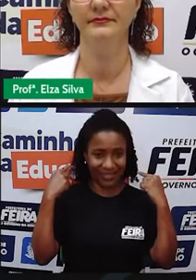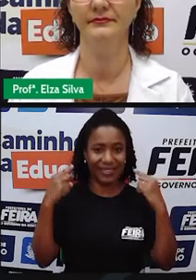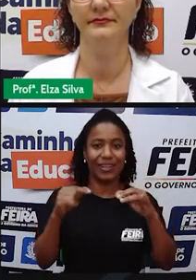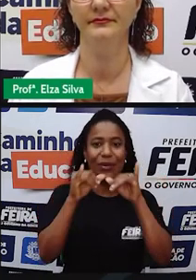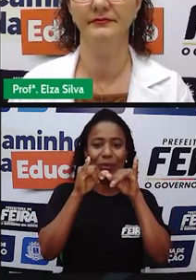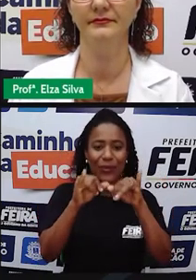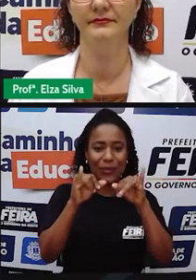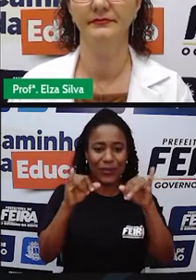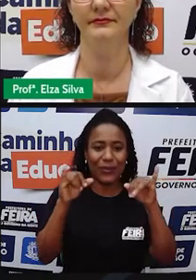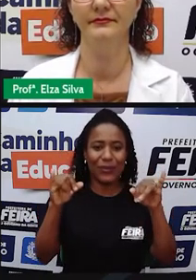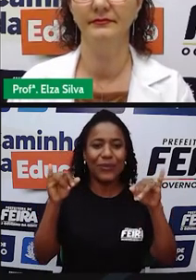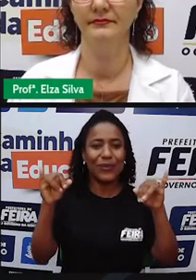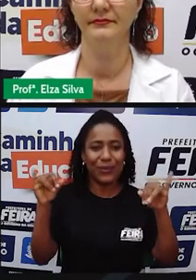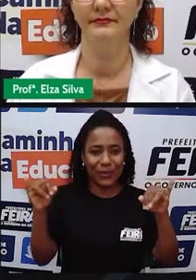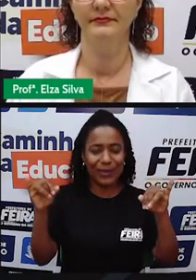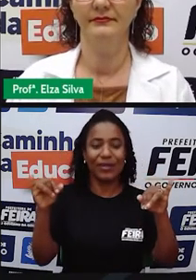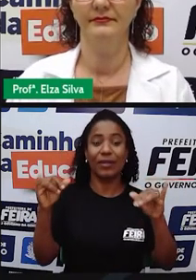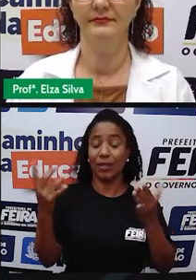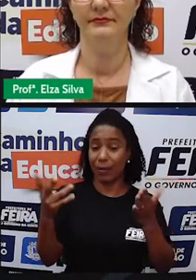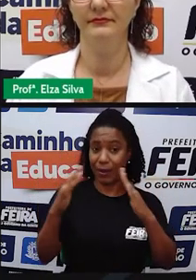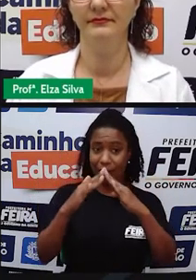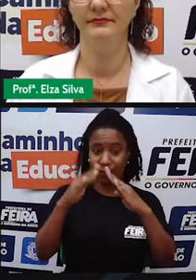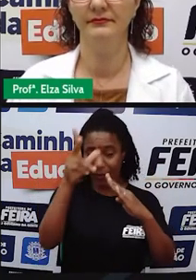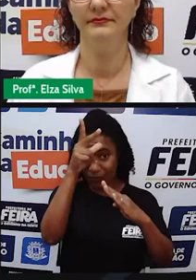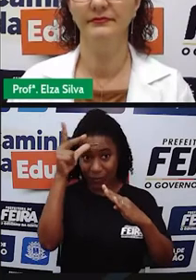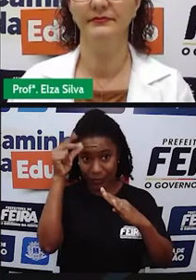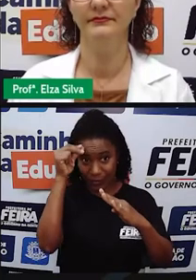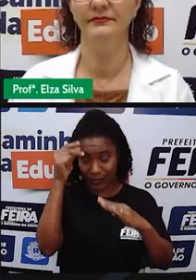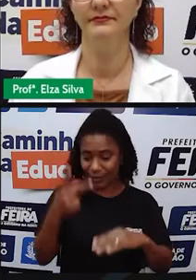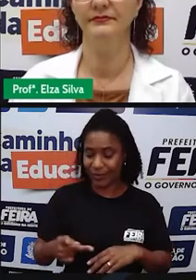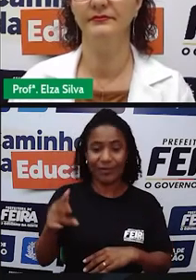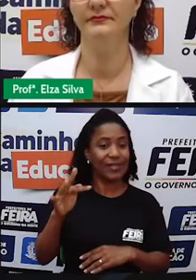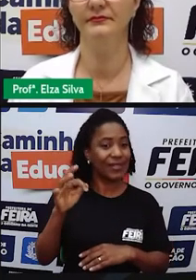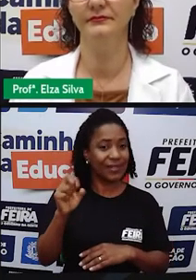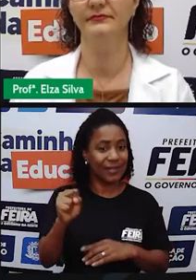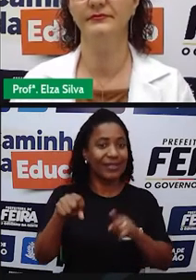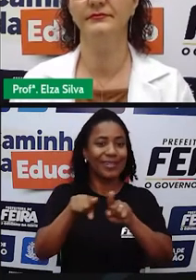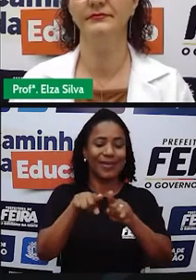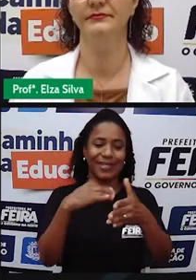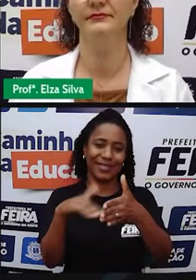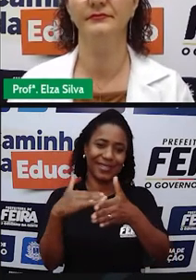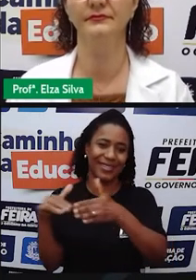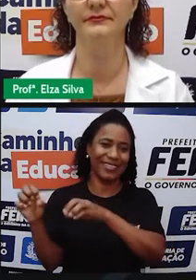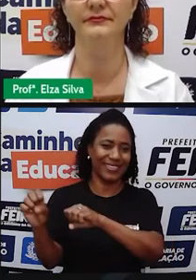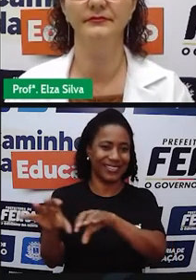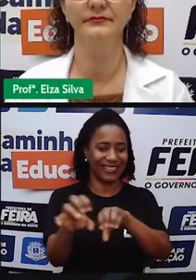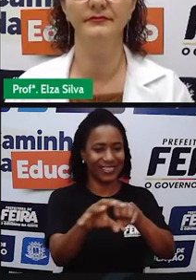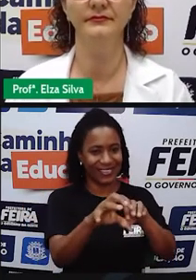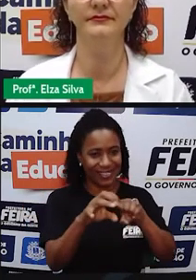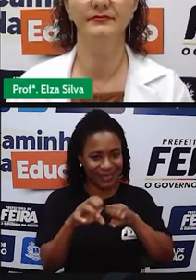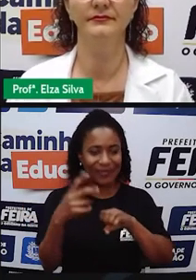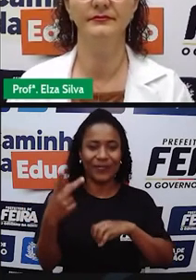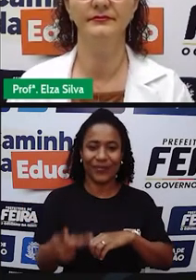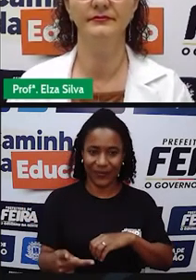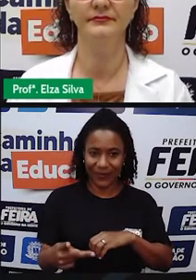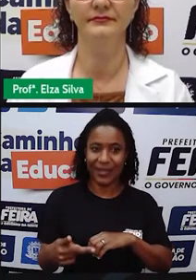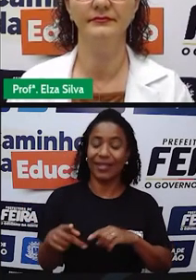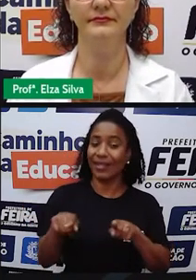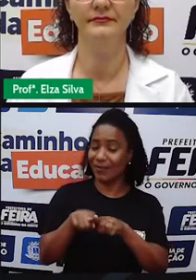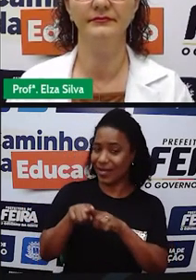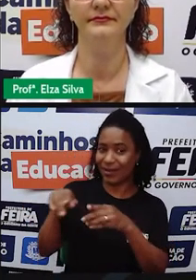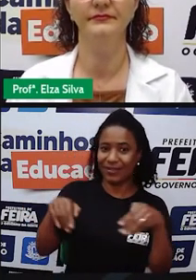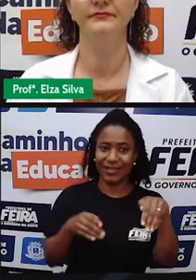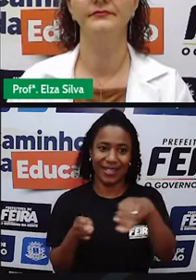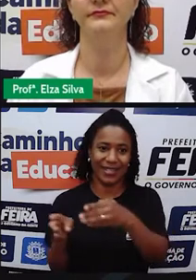as logomarcas da Prefeitura Municipal da nossa cidade e da Secretaria Municipal de Educação, dos caminhos da escola.